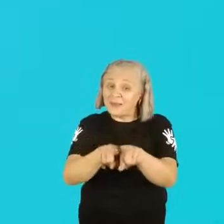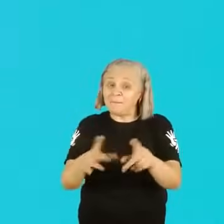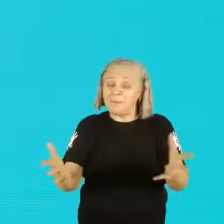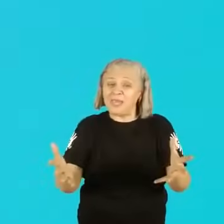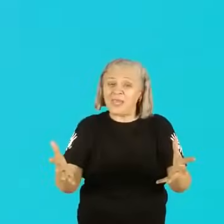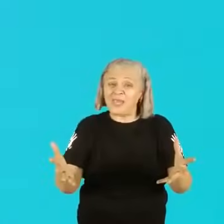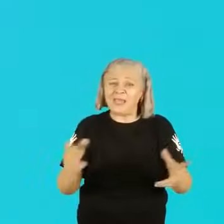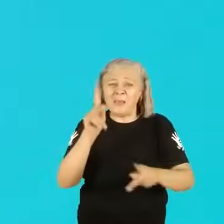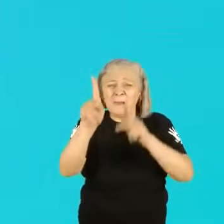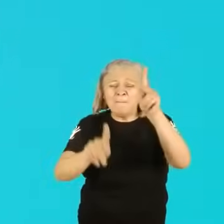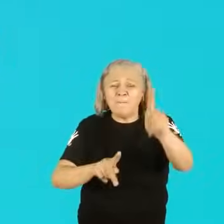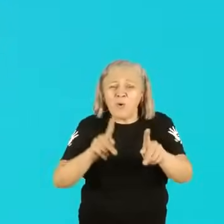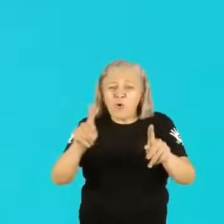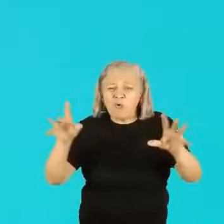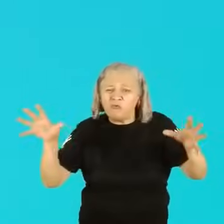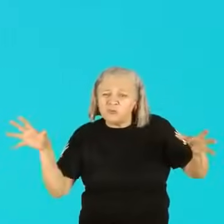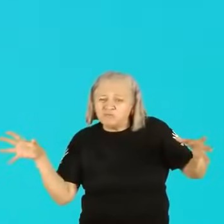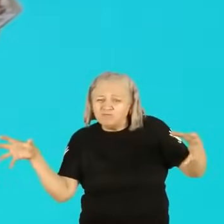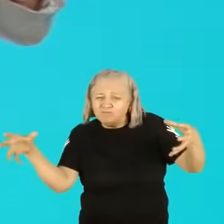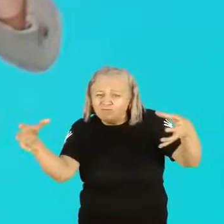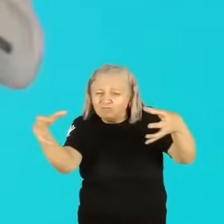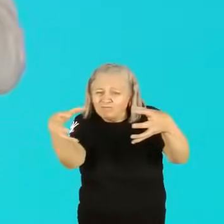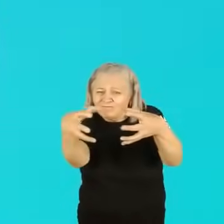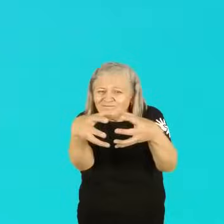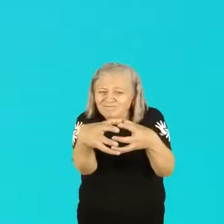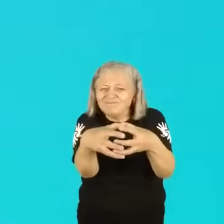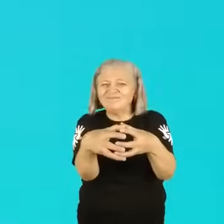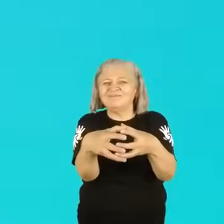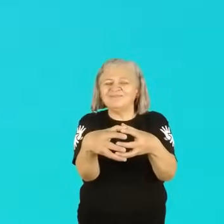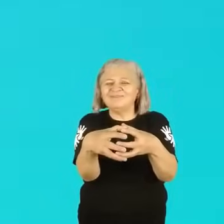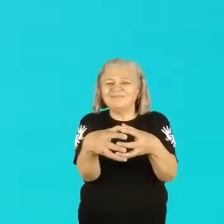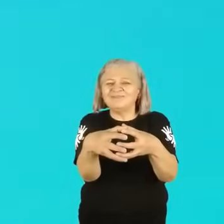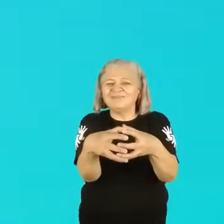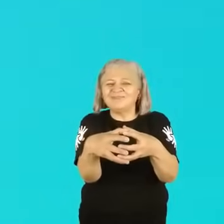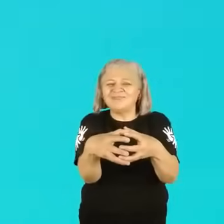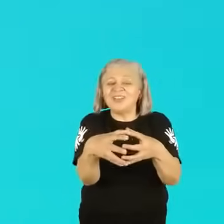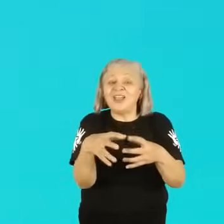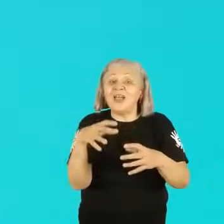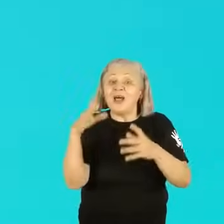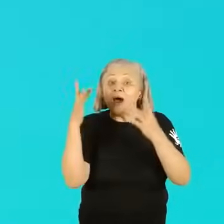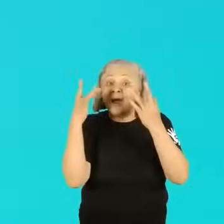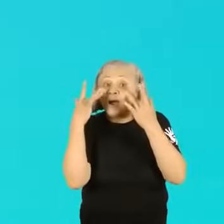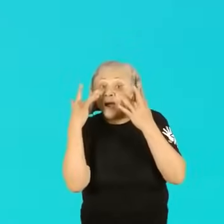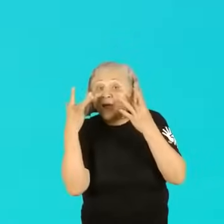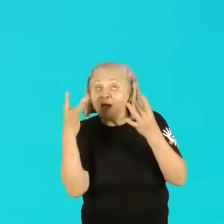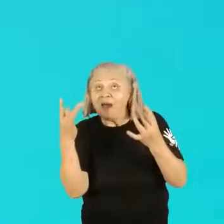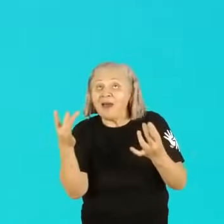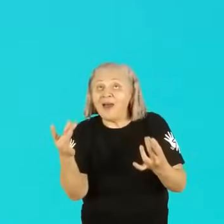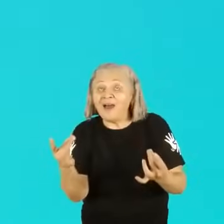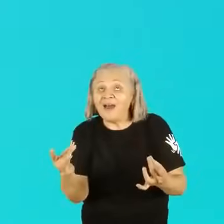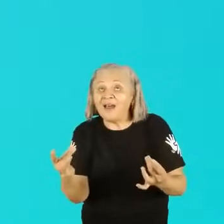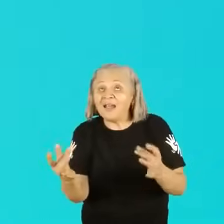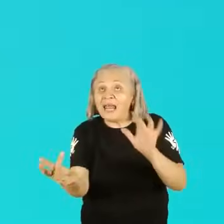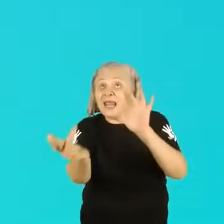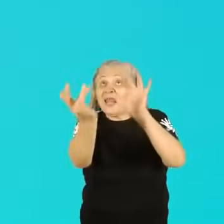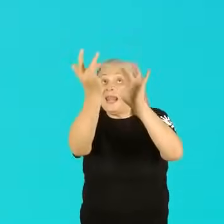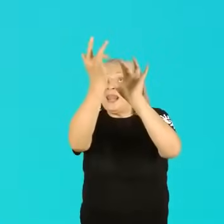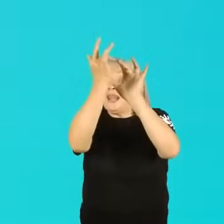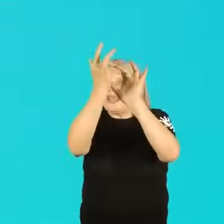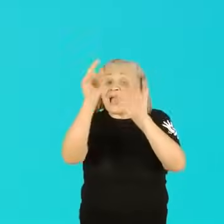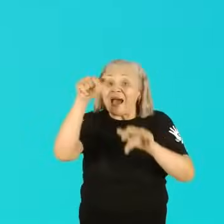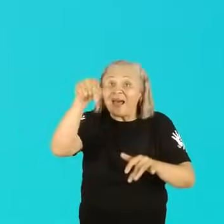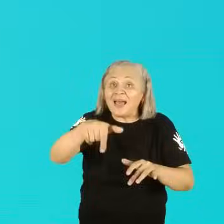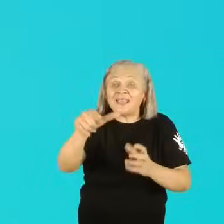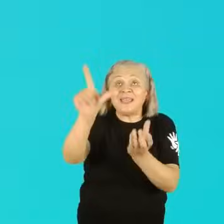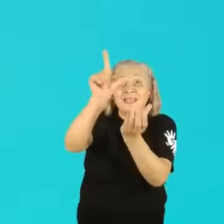Na multidão de pessoas que hoje estão aqui ouvindo essa palavra, ligadas conosco nesse ambiente,